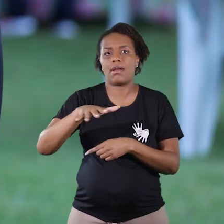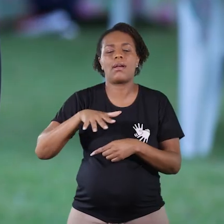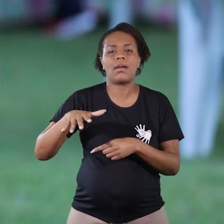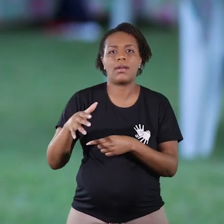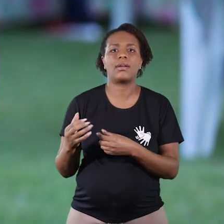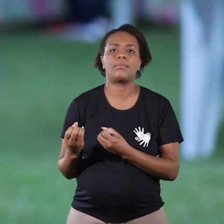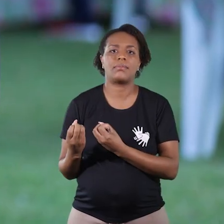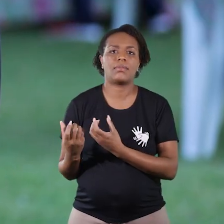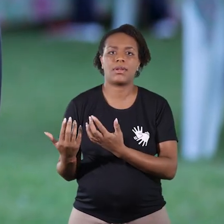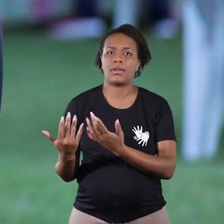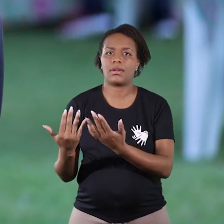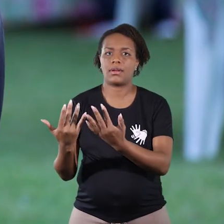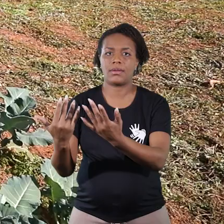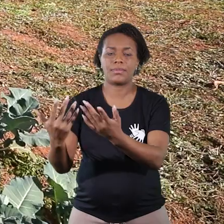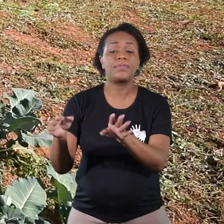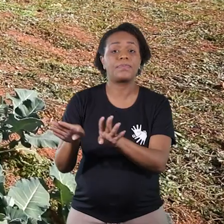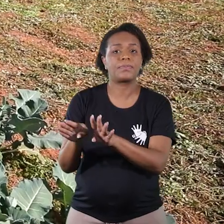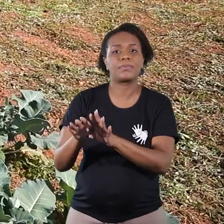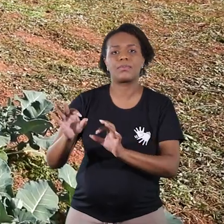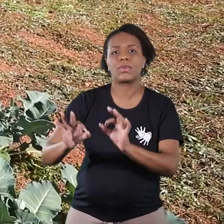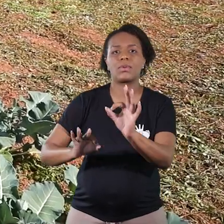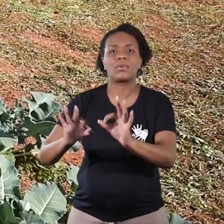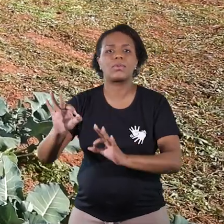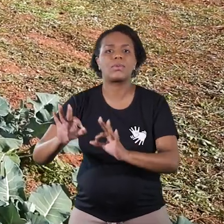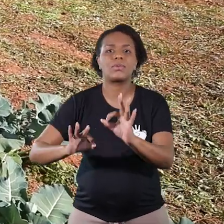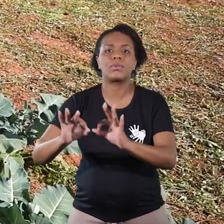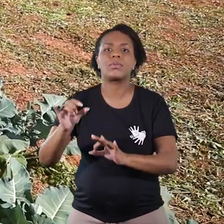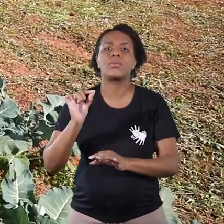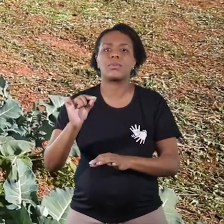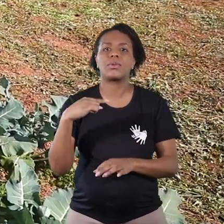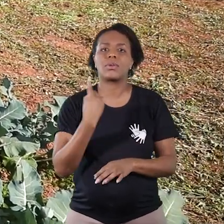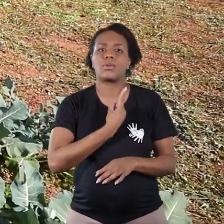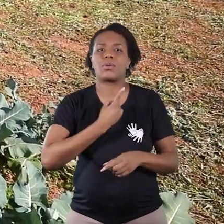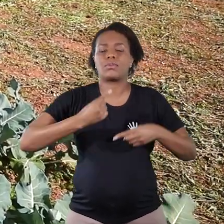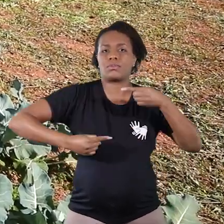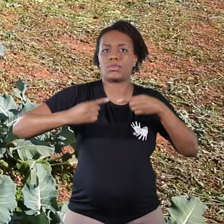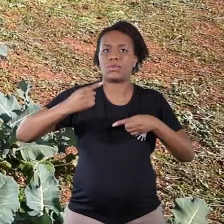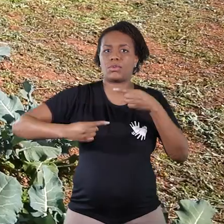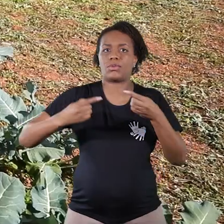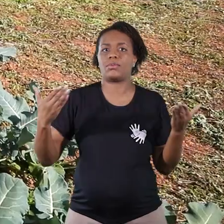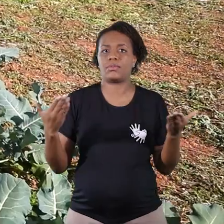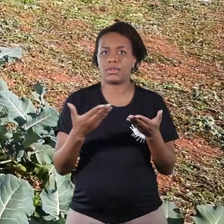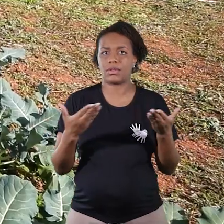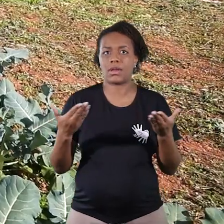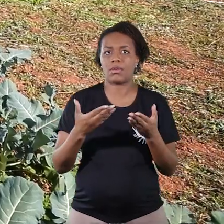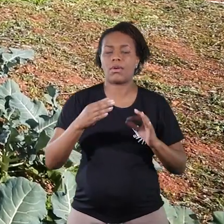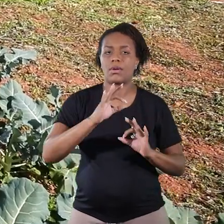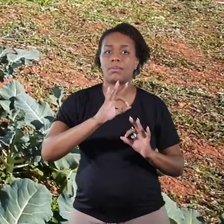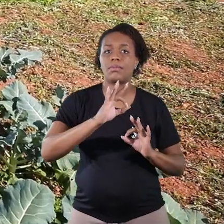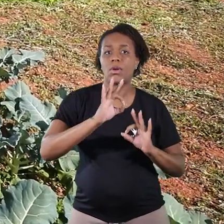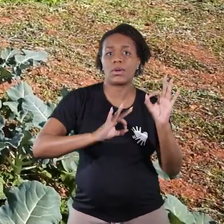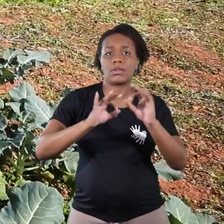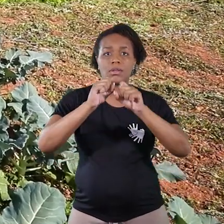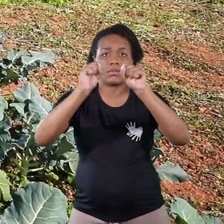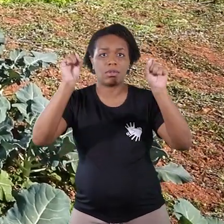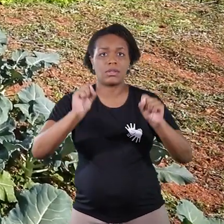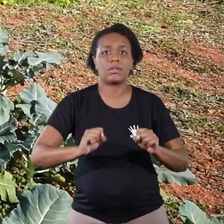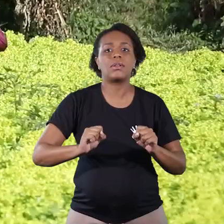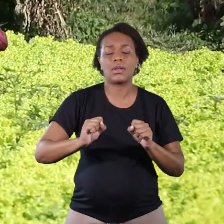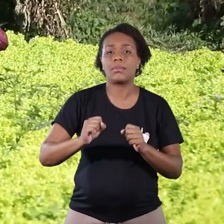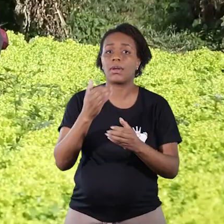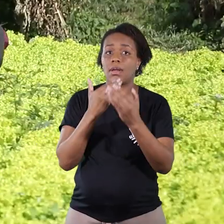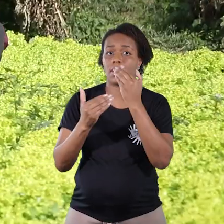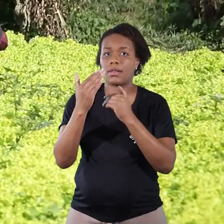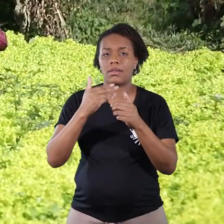à agroecologia ou, né, a organização do que nós estamos aqui discutindo em relação a sistemas